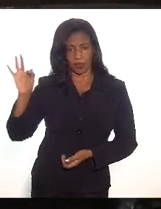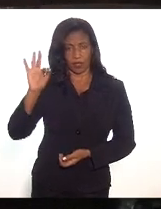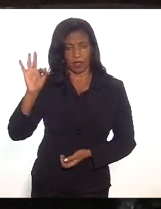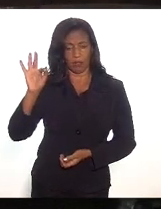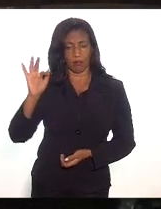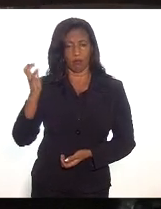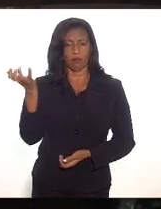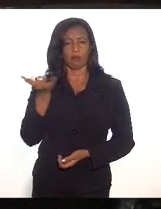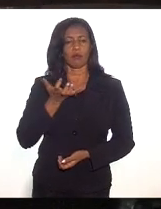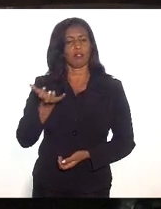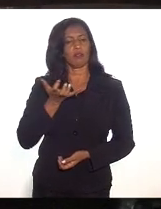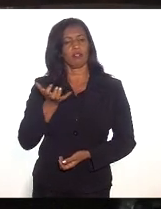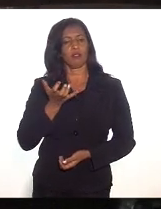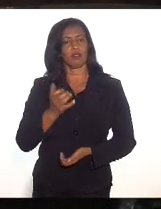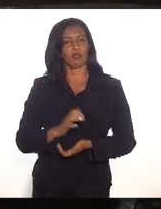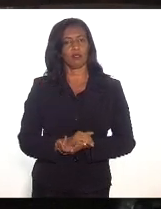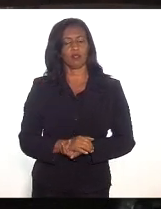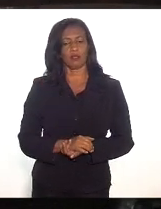quer